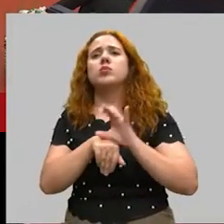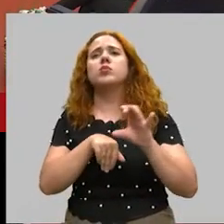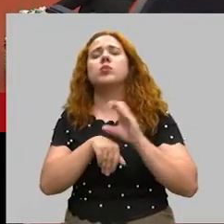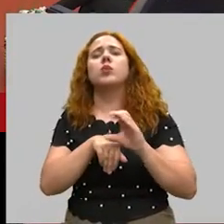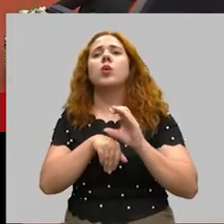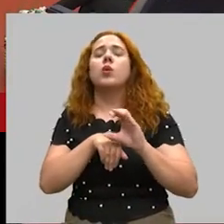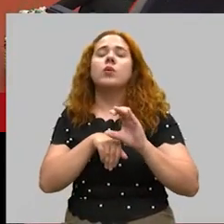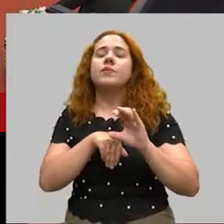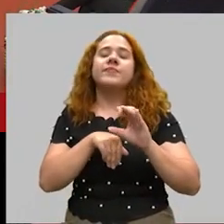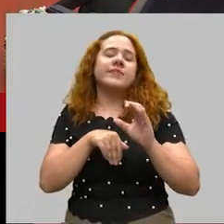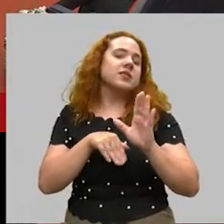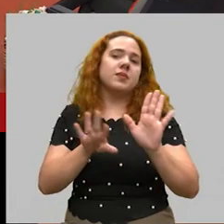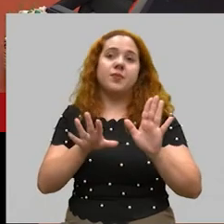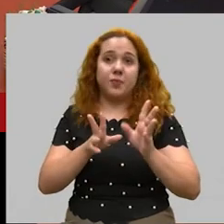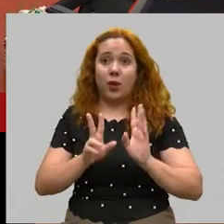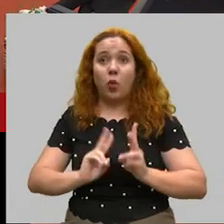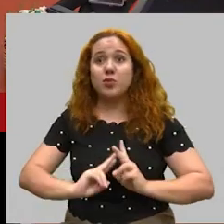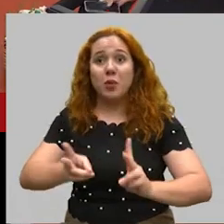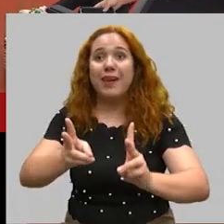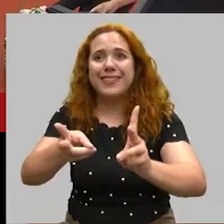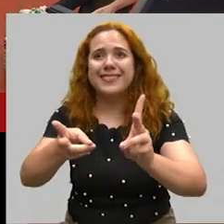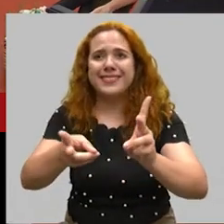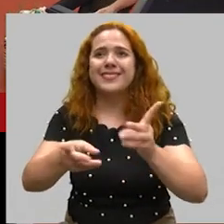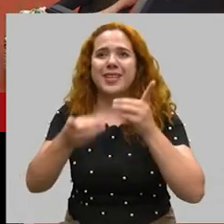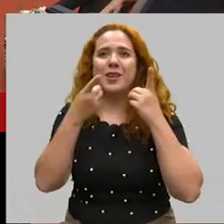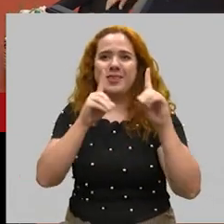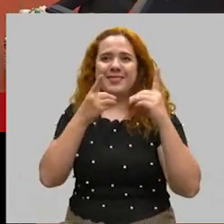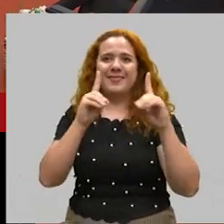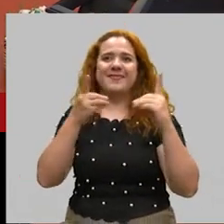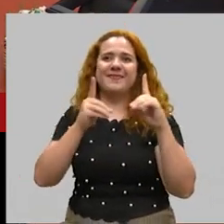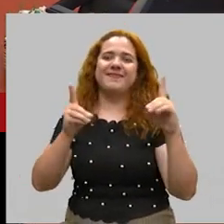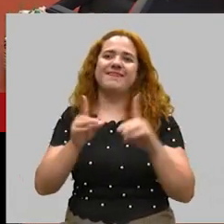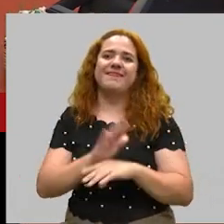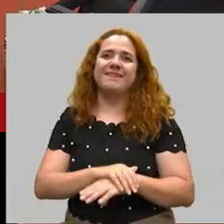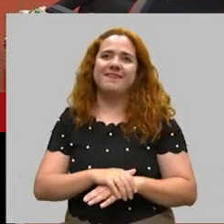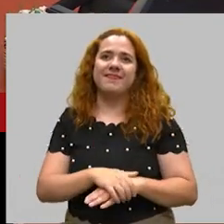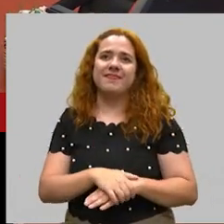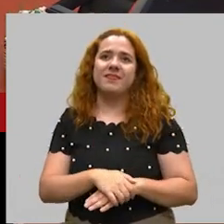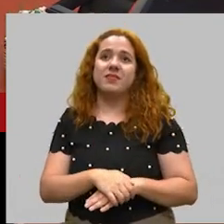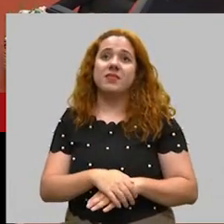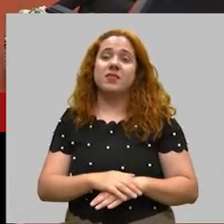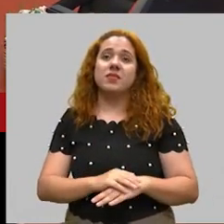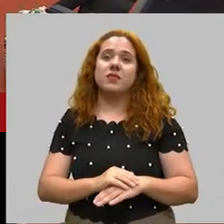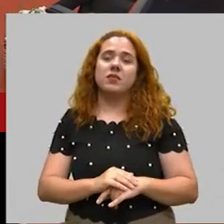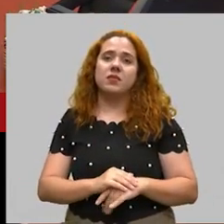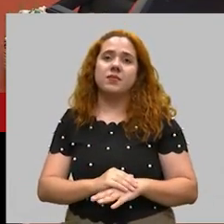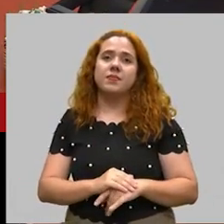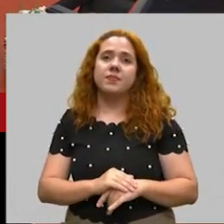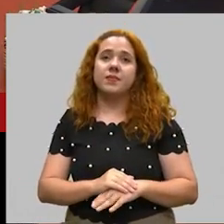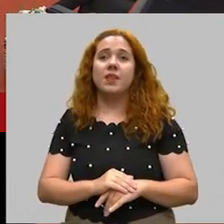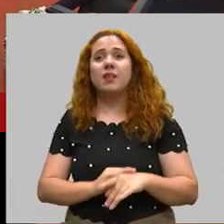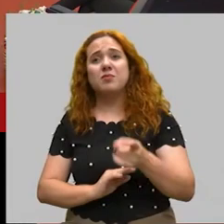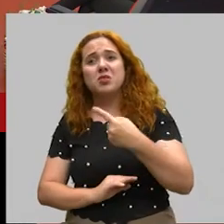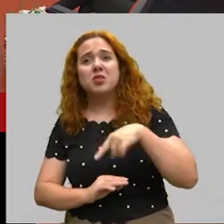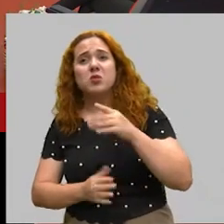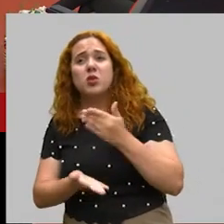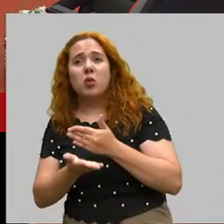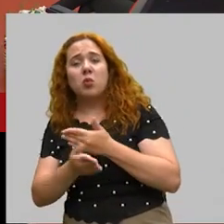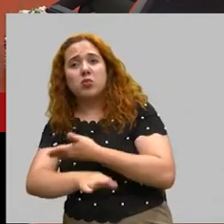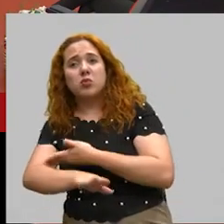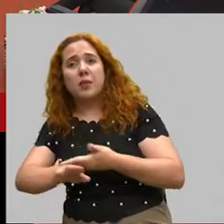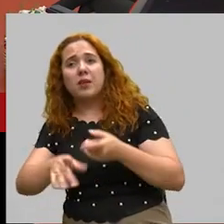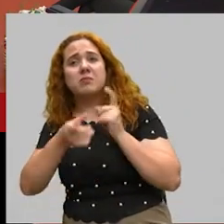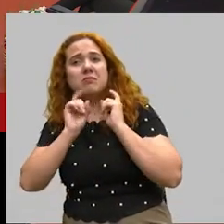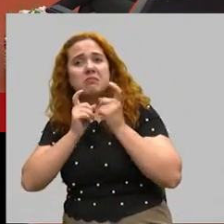dinâmica do debate público é um pouco diferente de audiência que é o que a maioria de nós está mais habituado então a